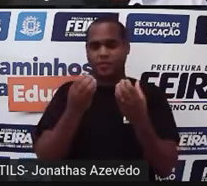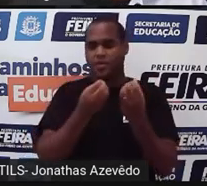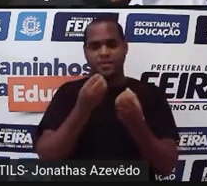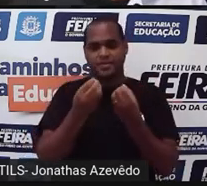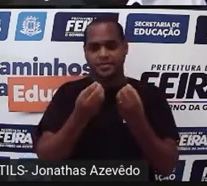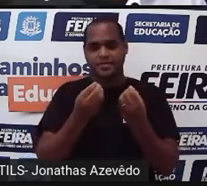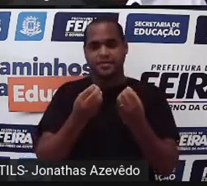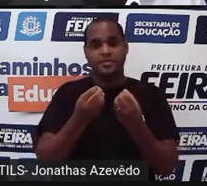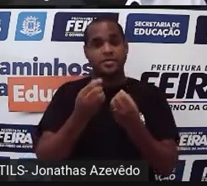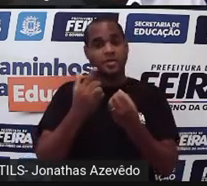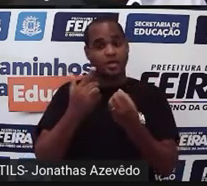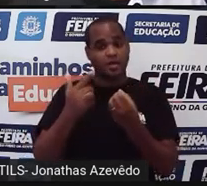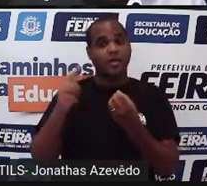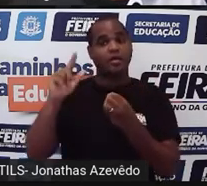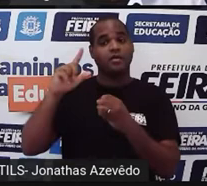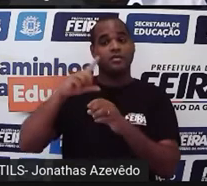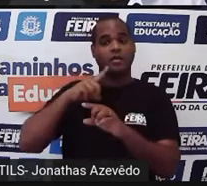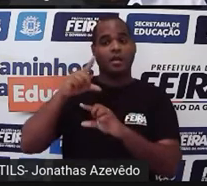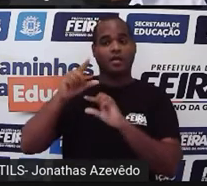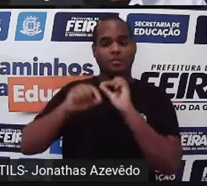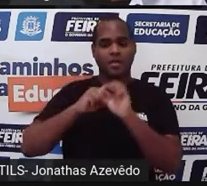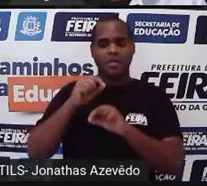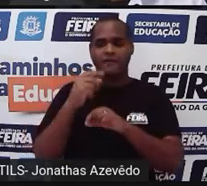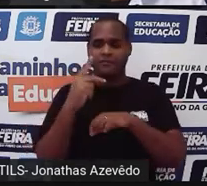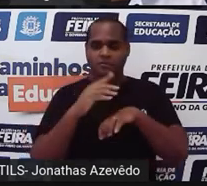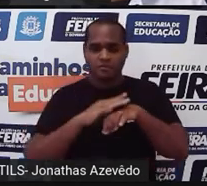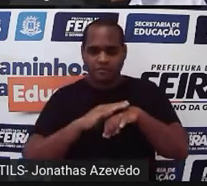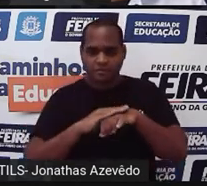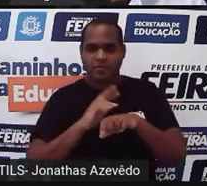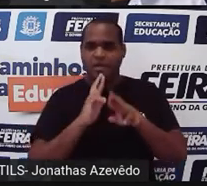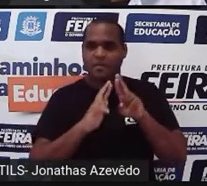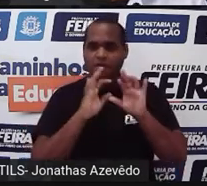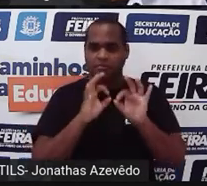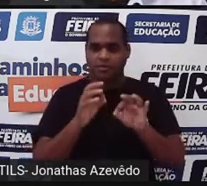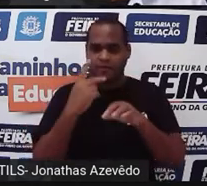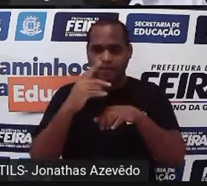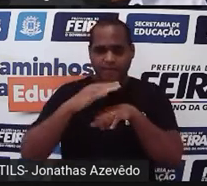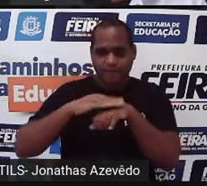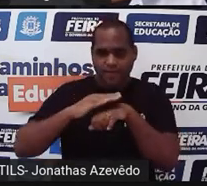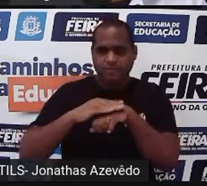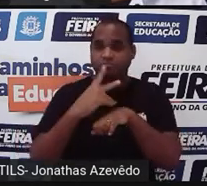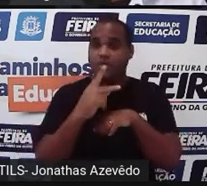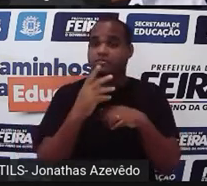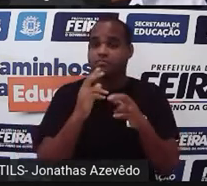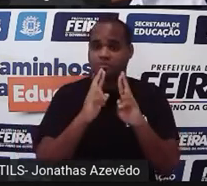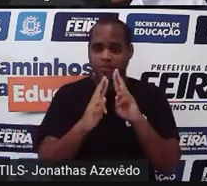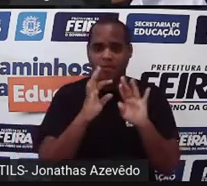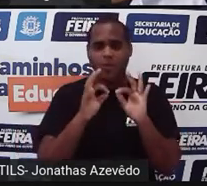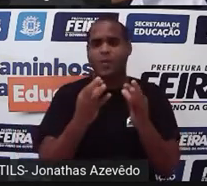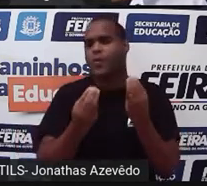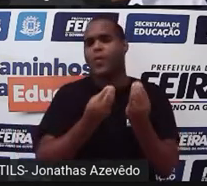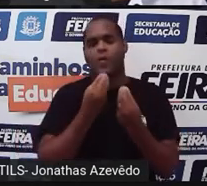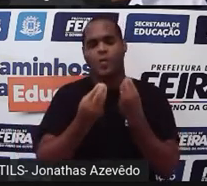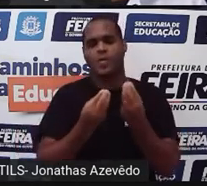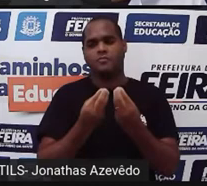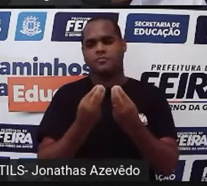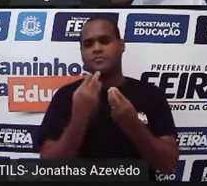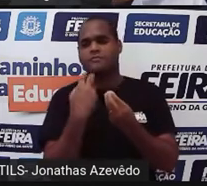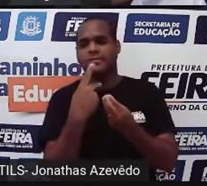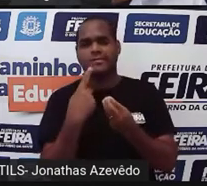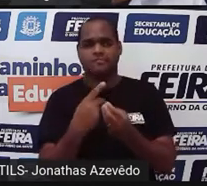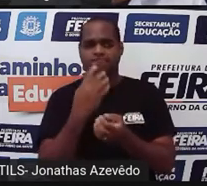e mais uma vez responda para você mesmo, para você mesma, mas responda com muita,